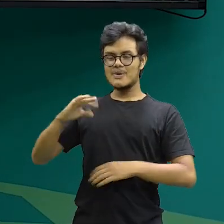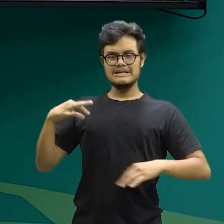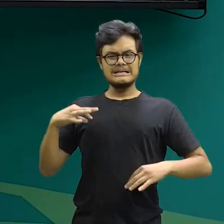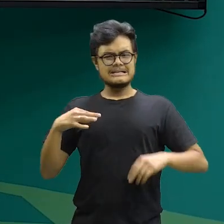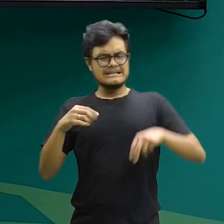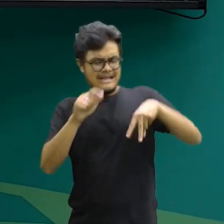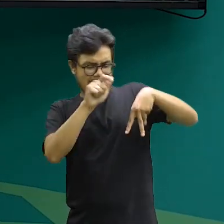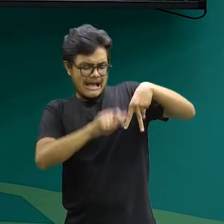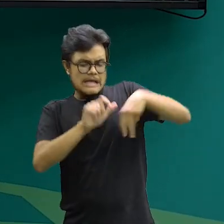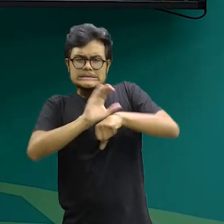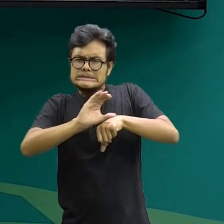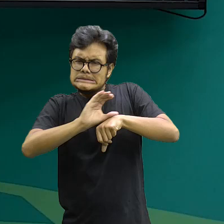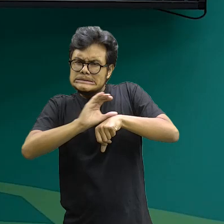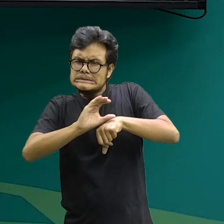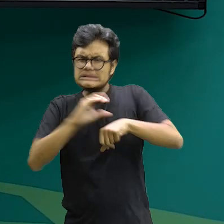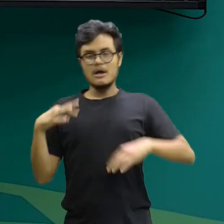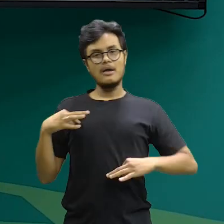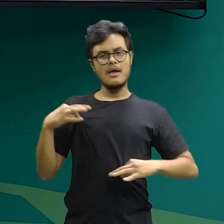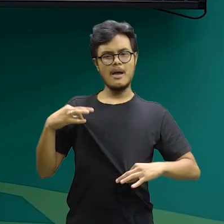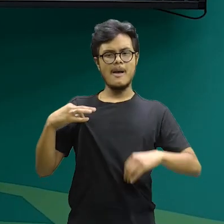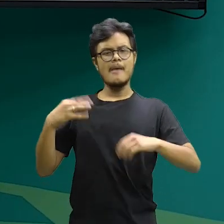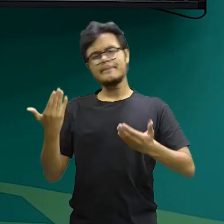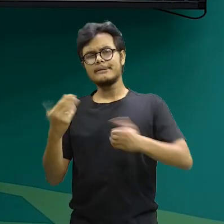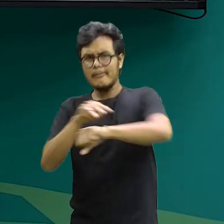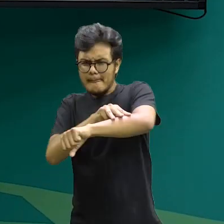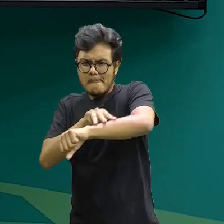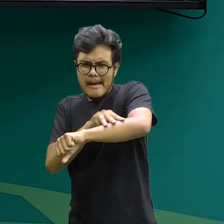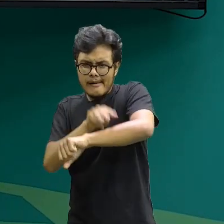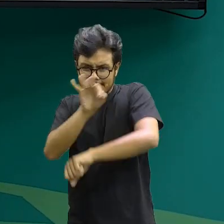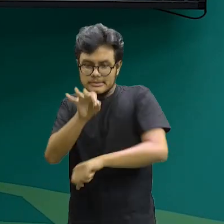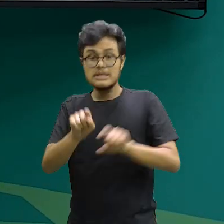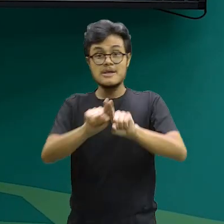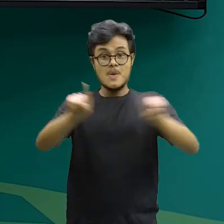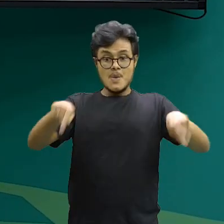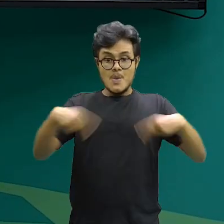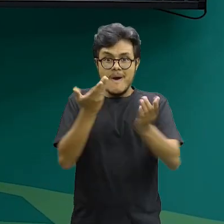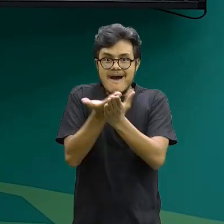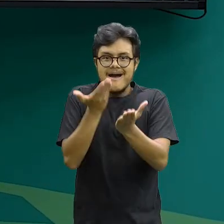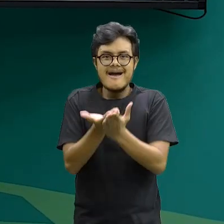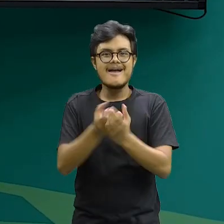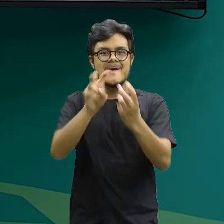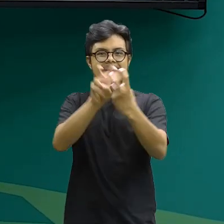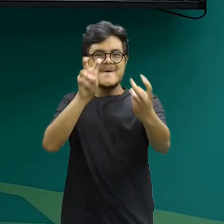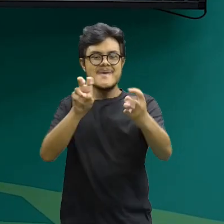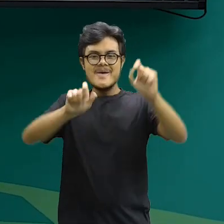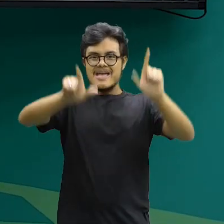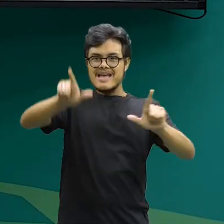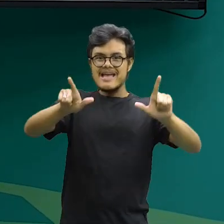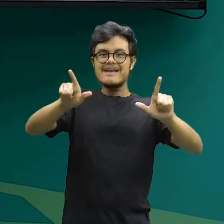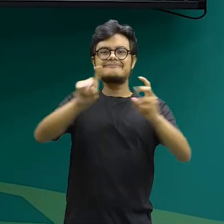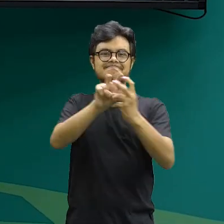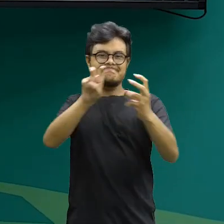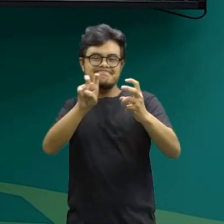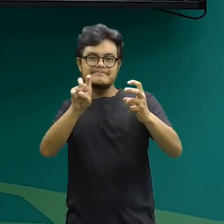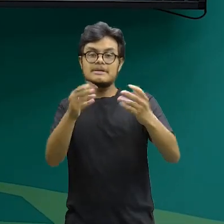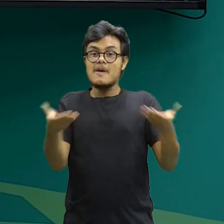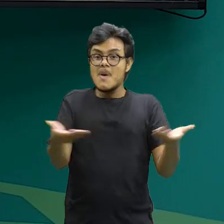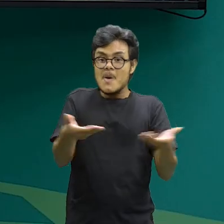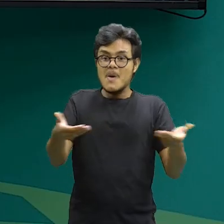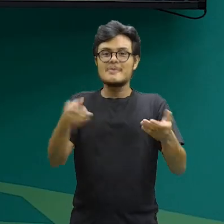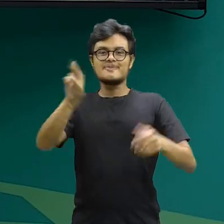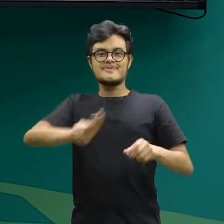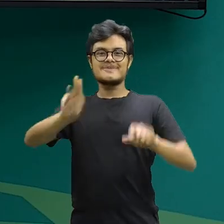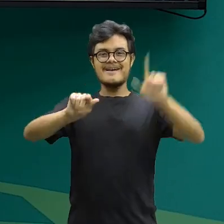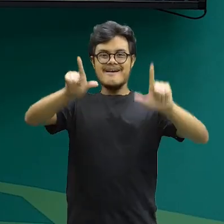calça cinza clara e uma camisa bege. O ambiente da aula é um estúdio de televisão e usarei uma